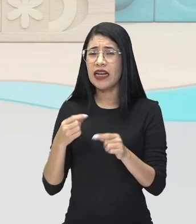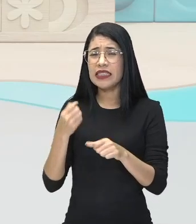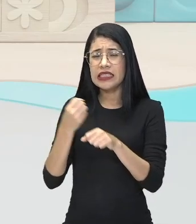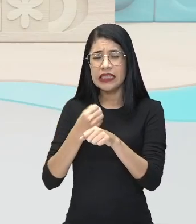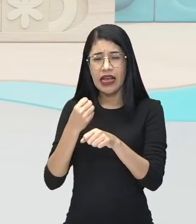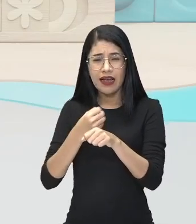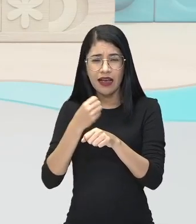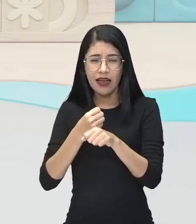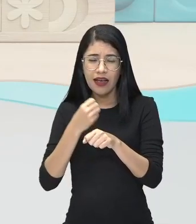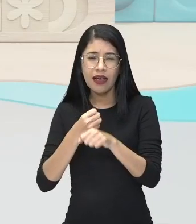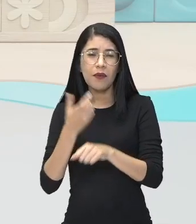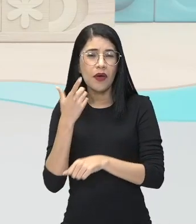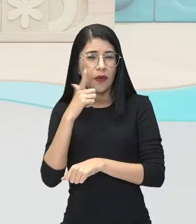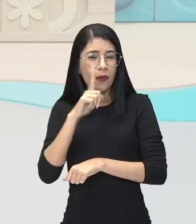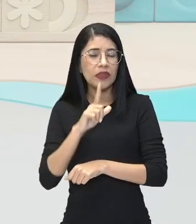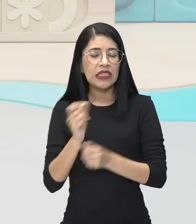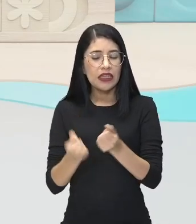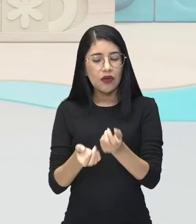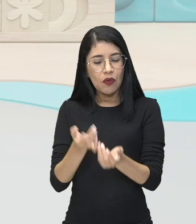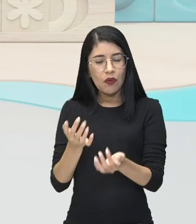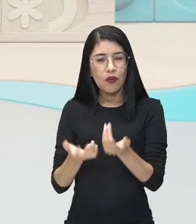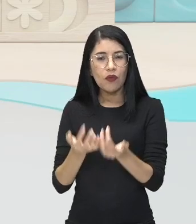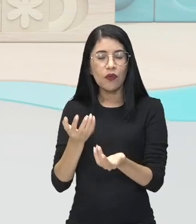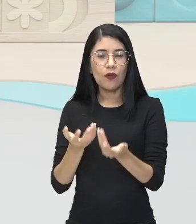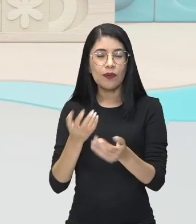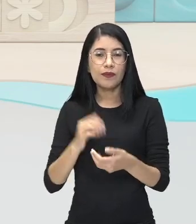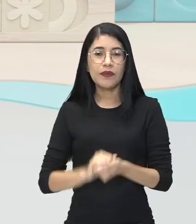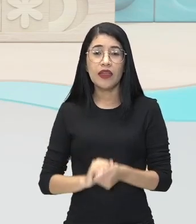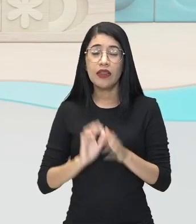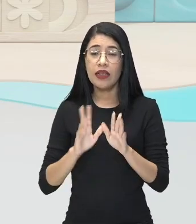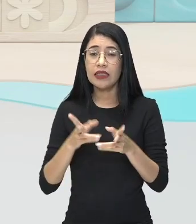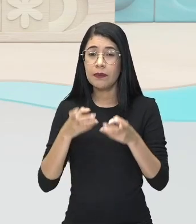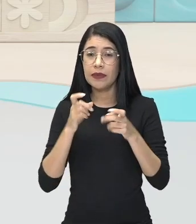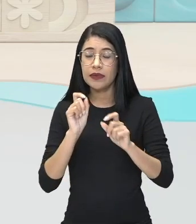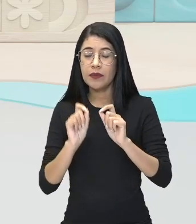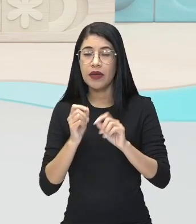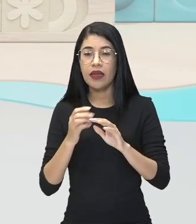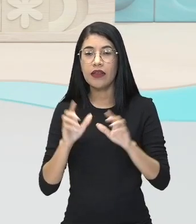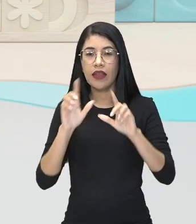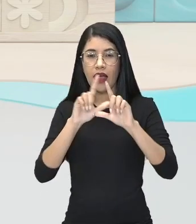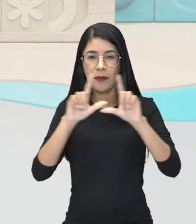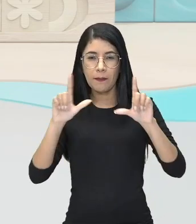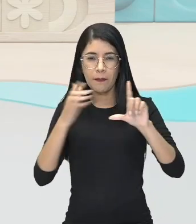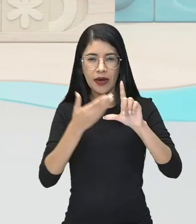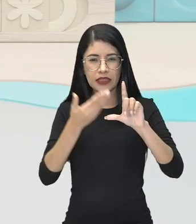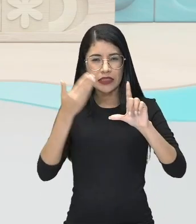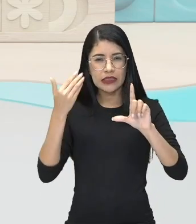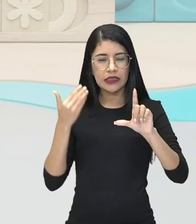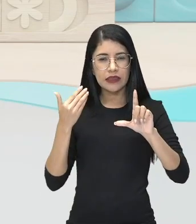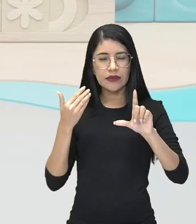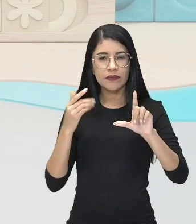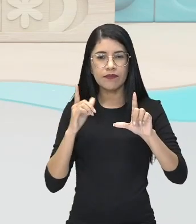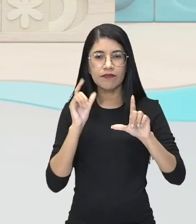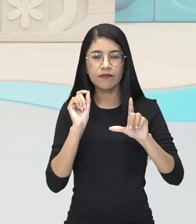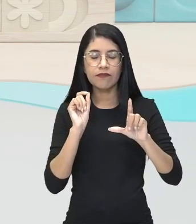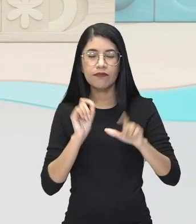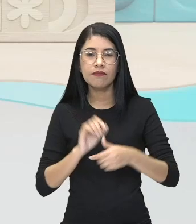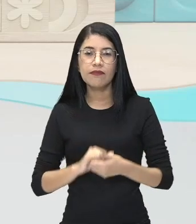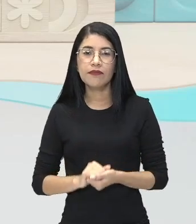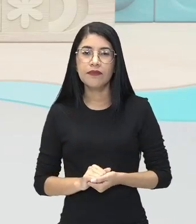anos, certo? Então, aqui, se vocês perceberem, aqui atrás, deixa eu ver se eu consigo mostrar